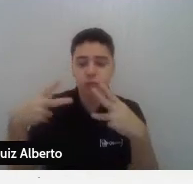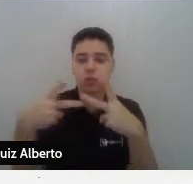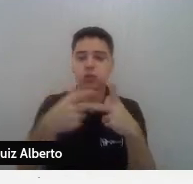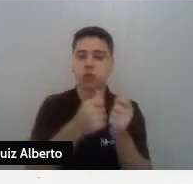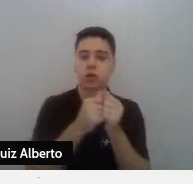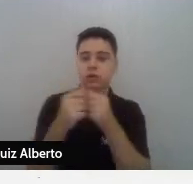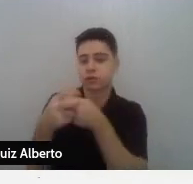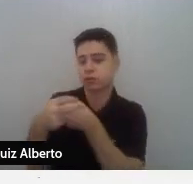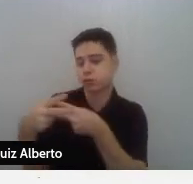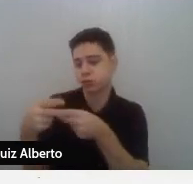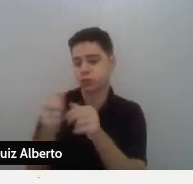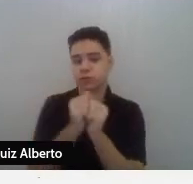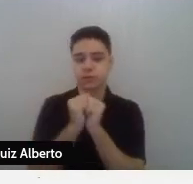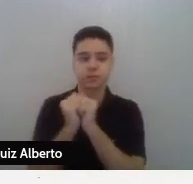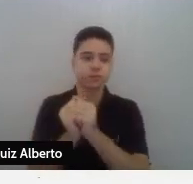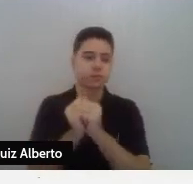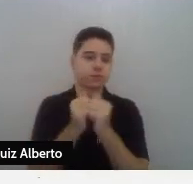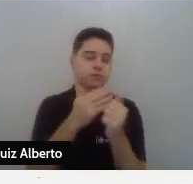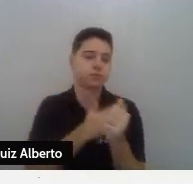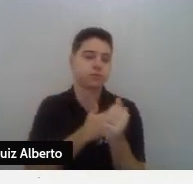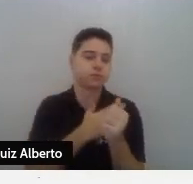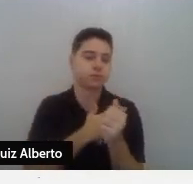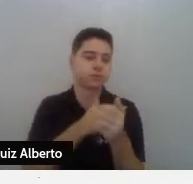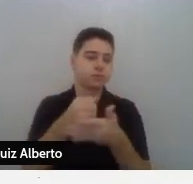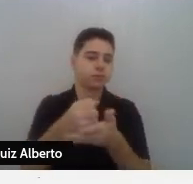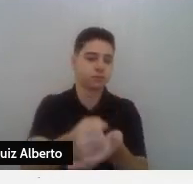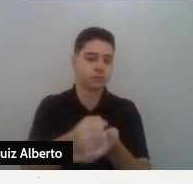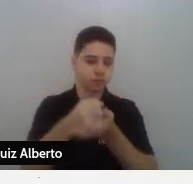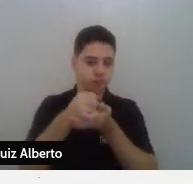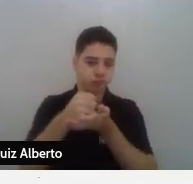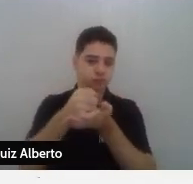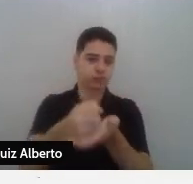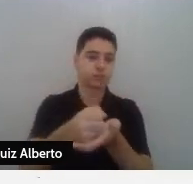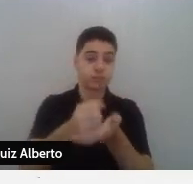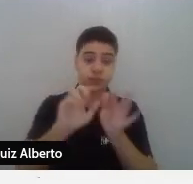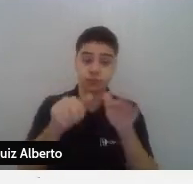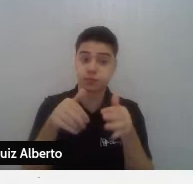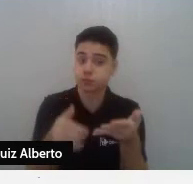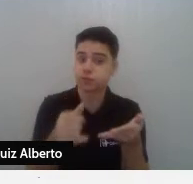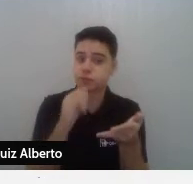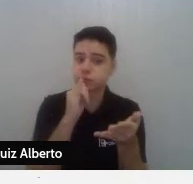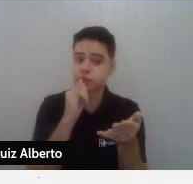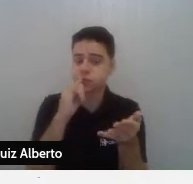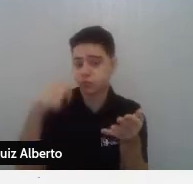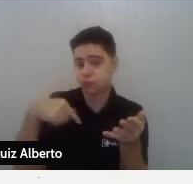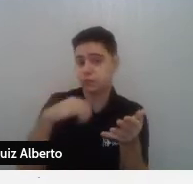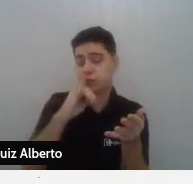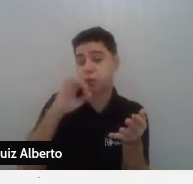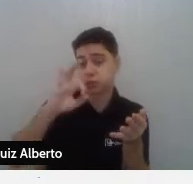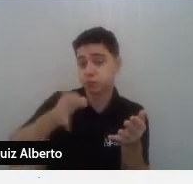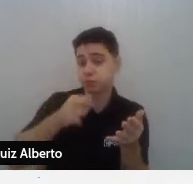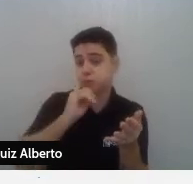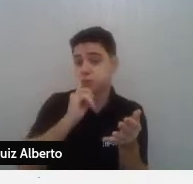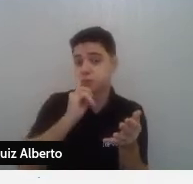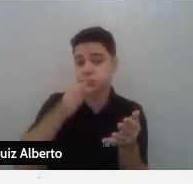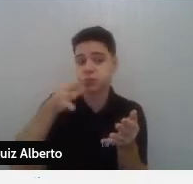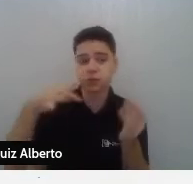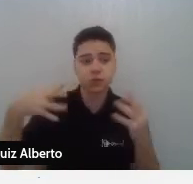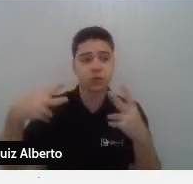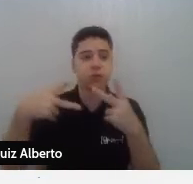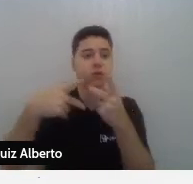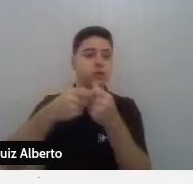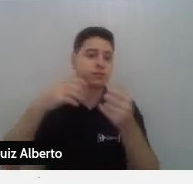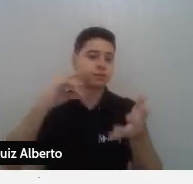né? Uma colaboração. Isso é um tipo de exemplo, né? De